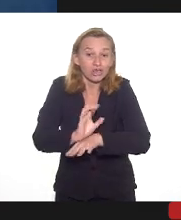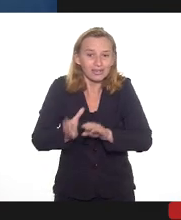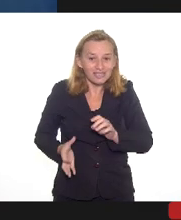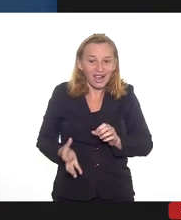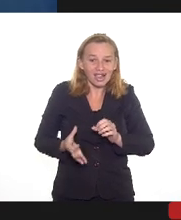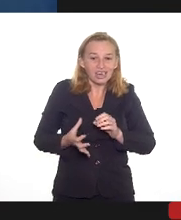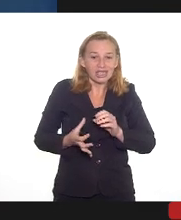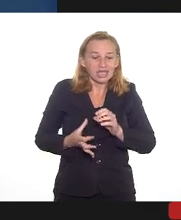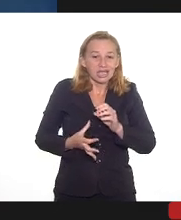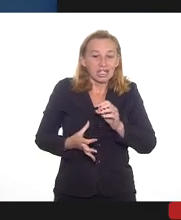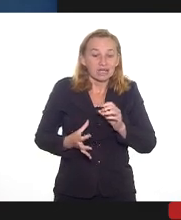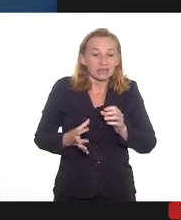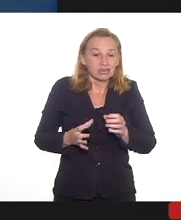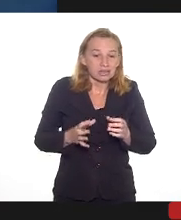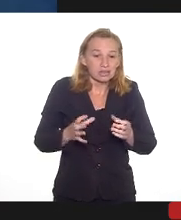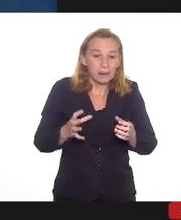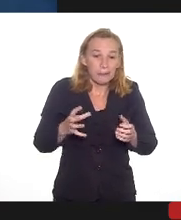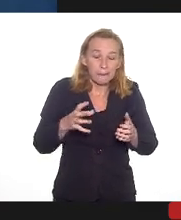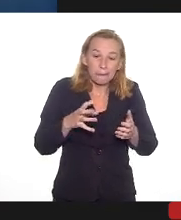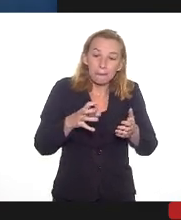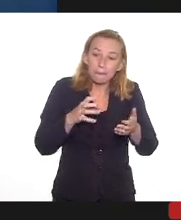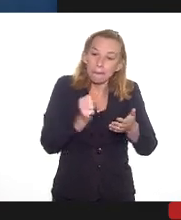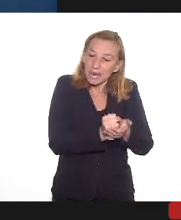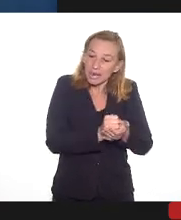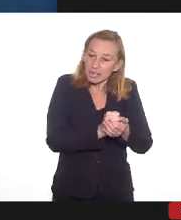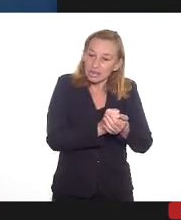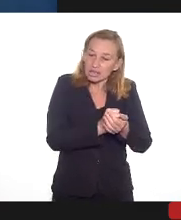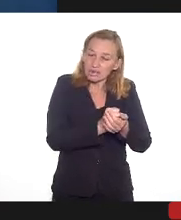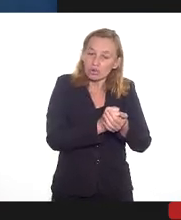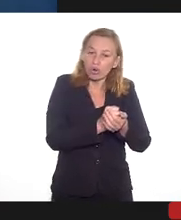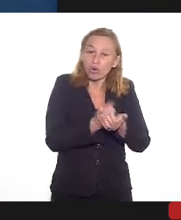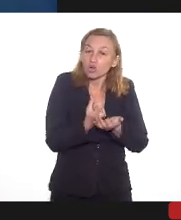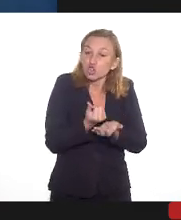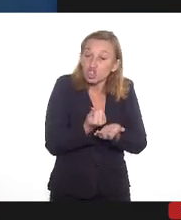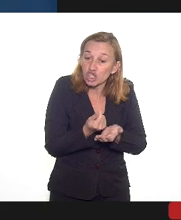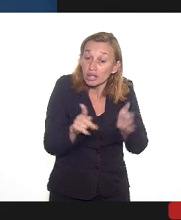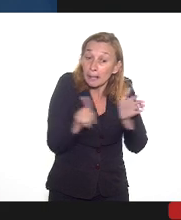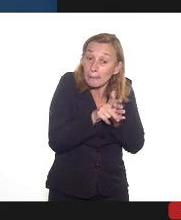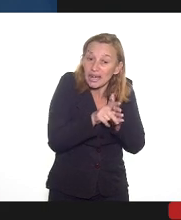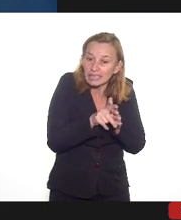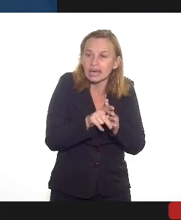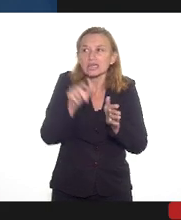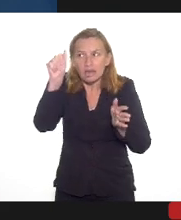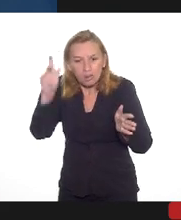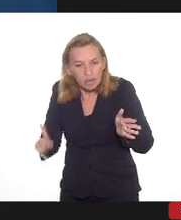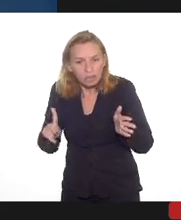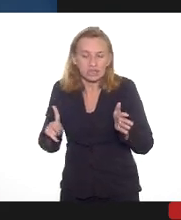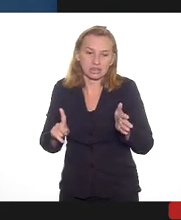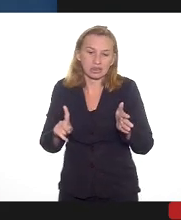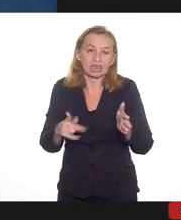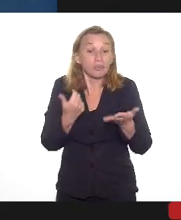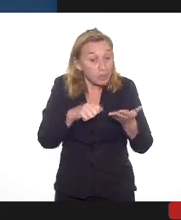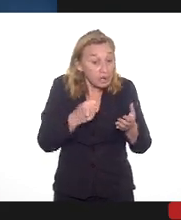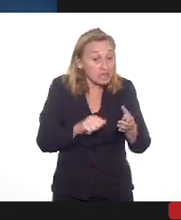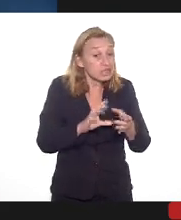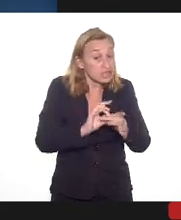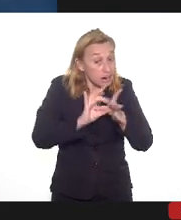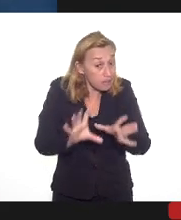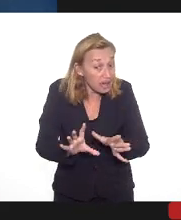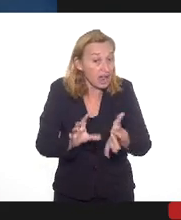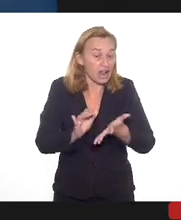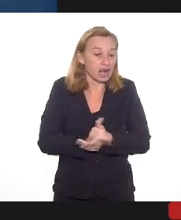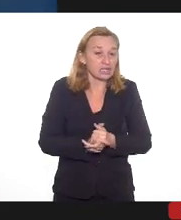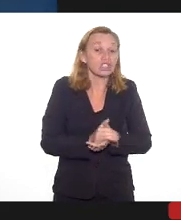segurando um dinheiro que não lhe pertence, um dinheiro que deve ser pago aos aposentados. Nós